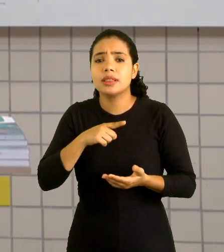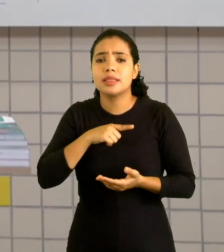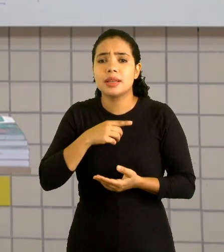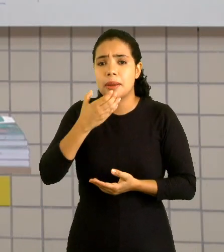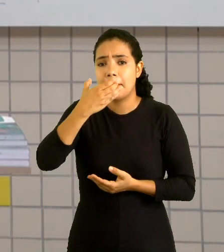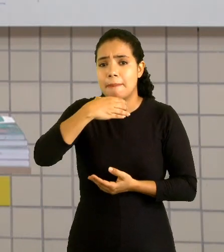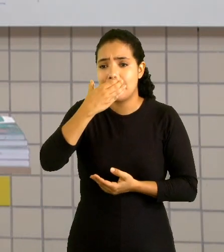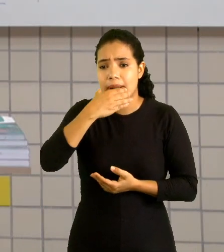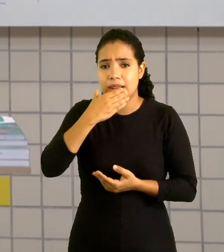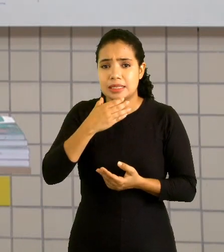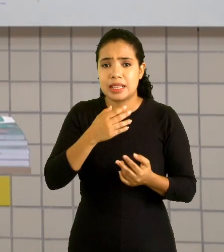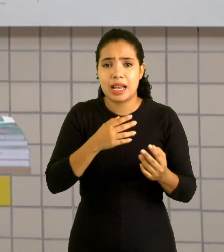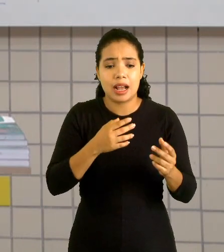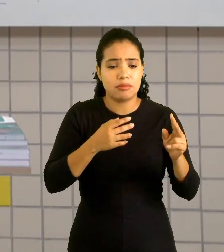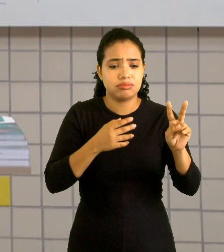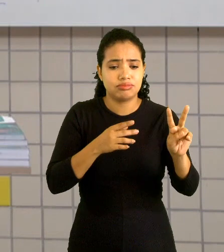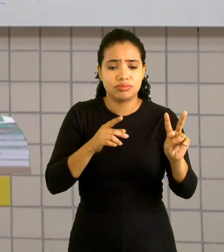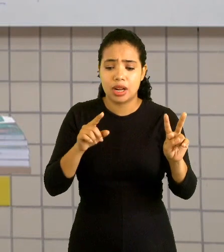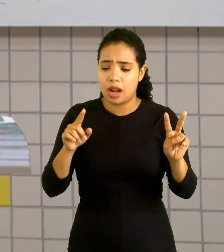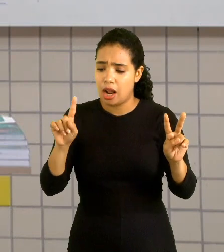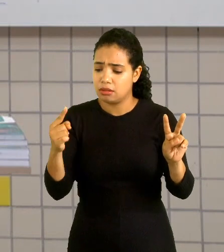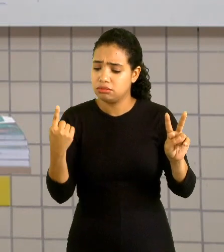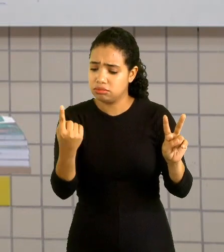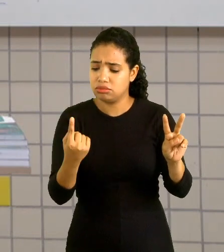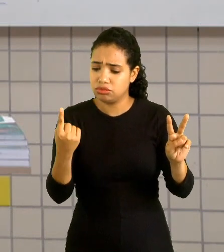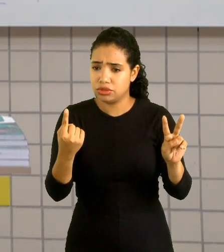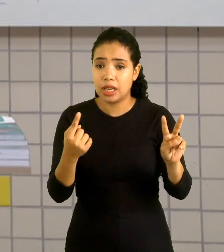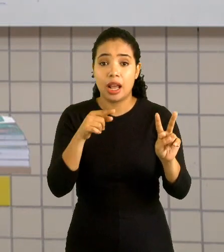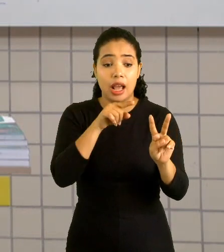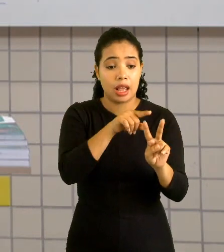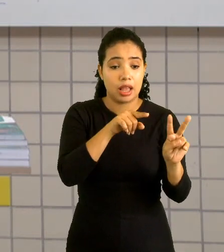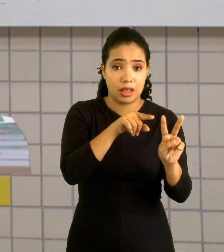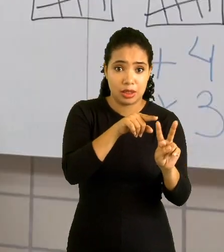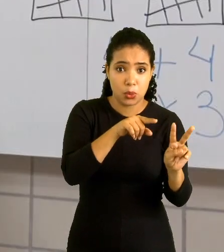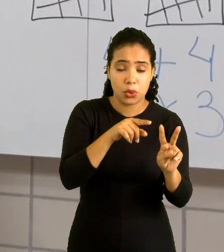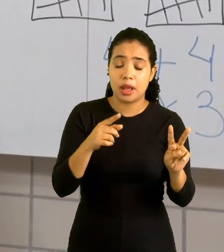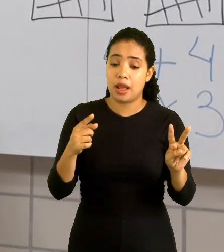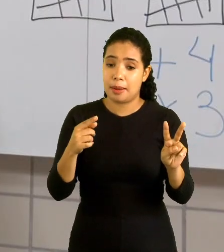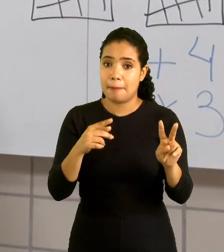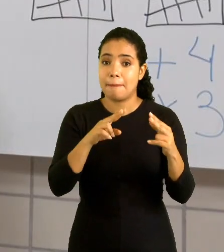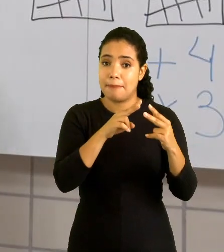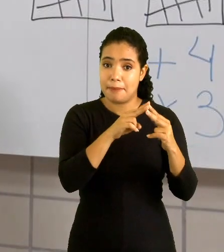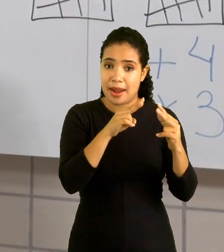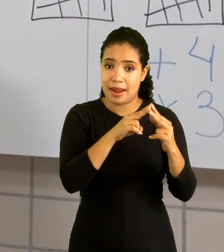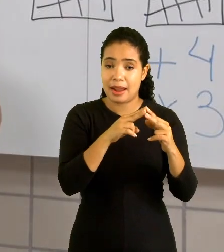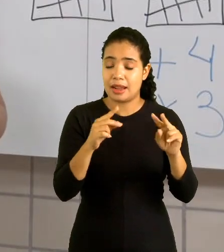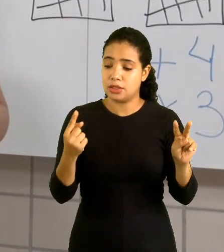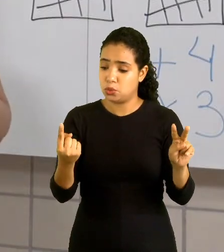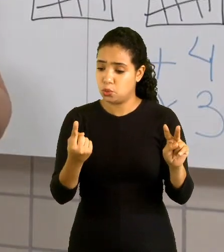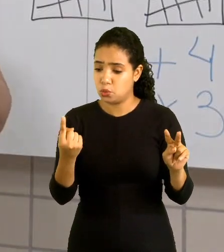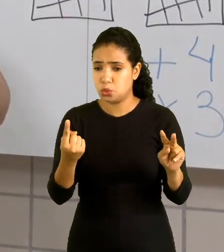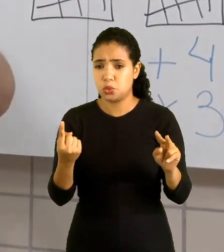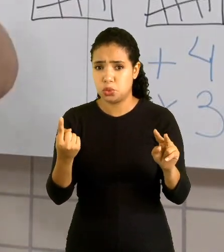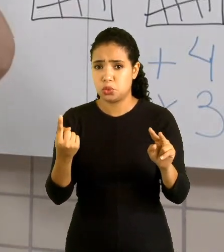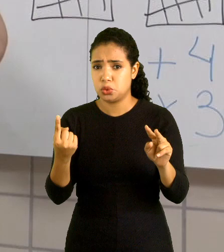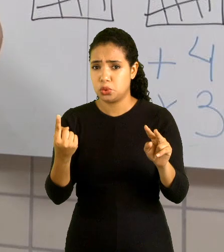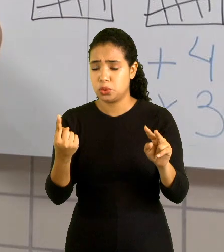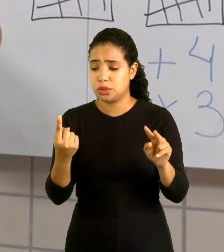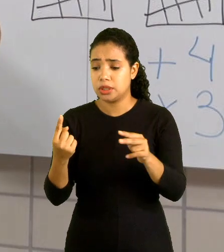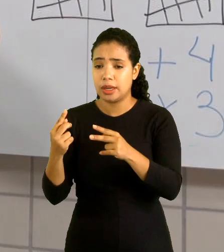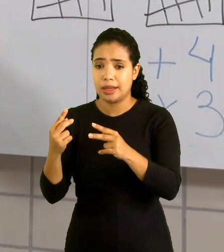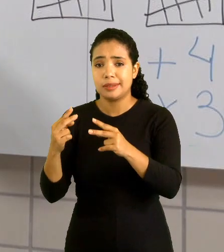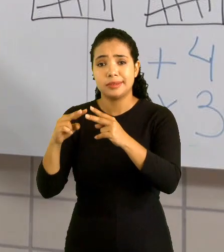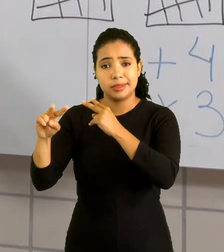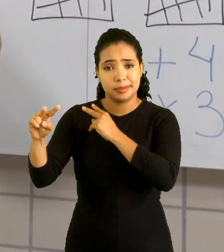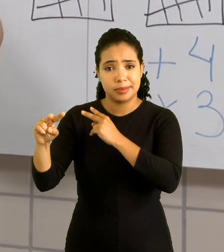ela não tem um companheiro. Então, ela é par. Quando tem duas, ela é ímpar. E para você